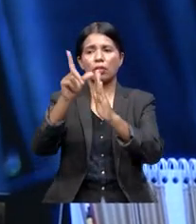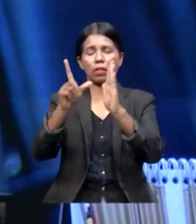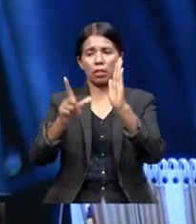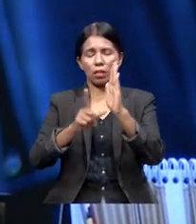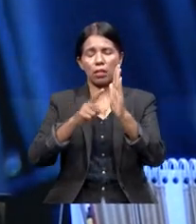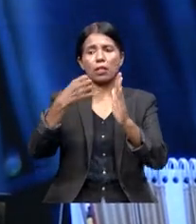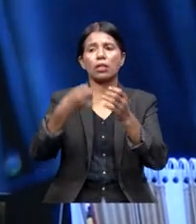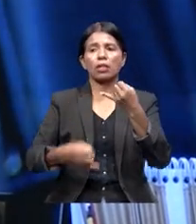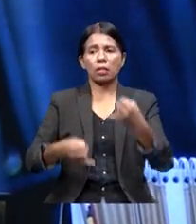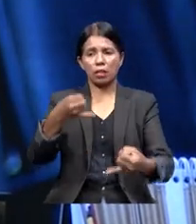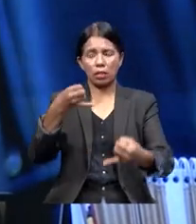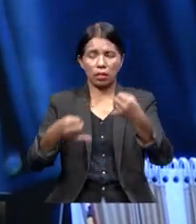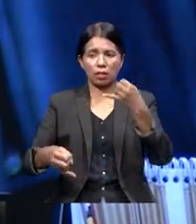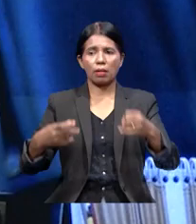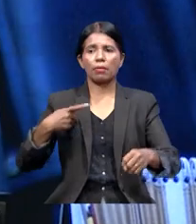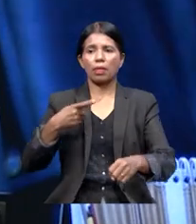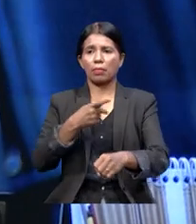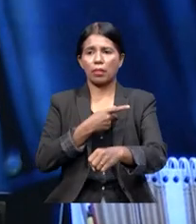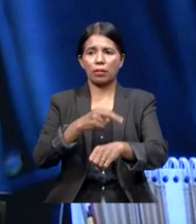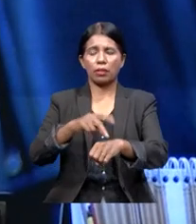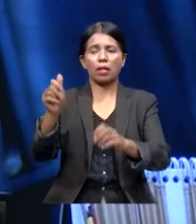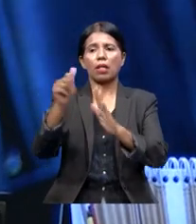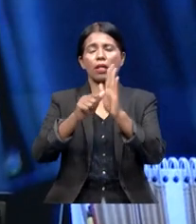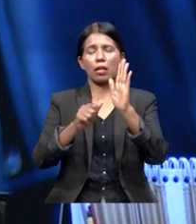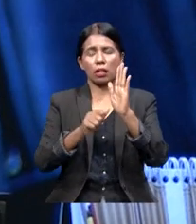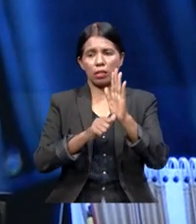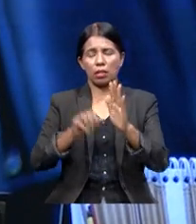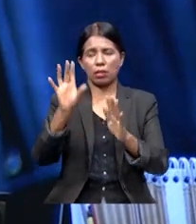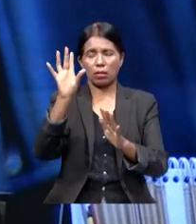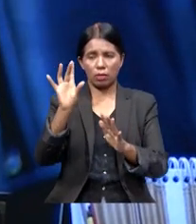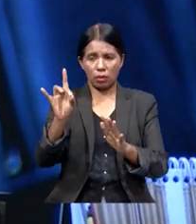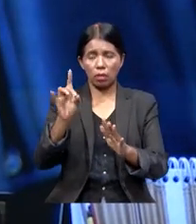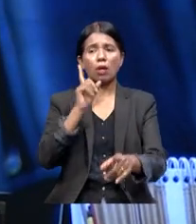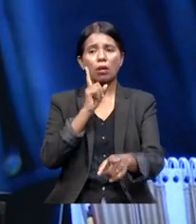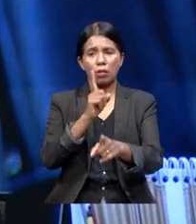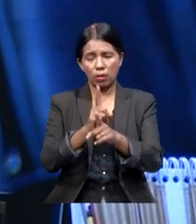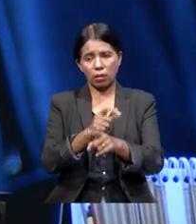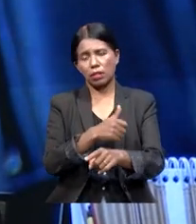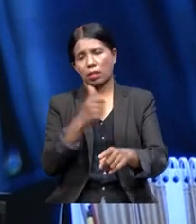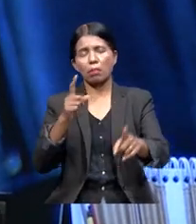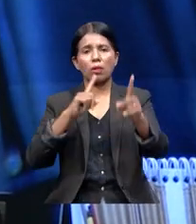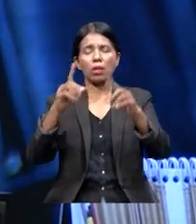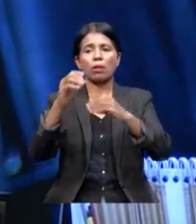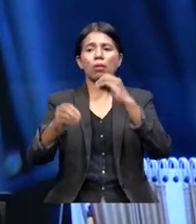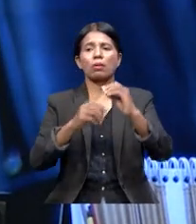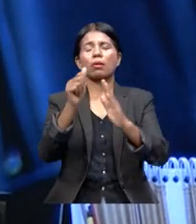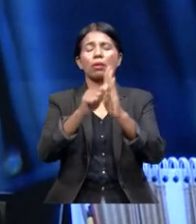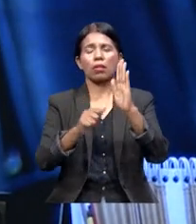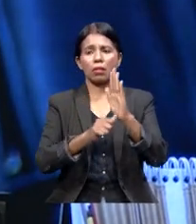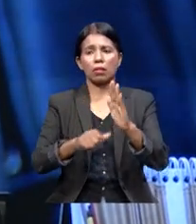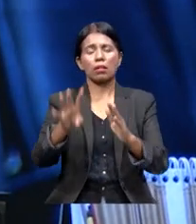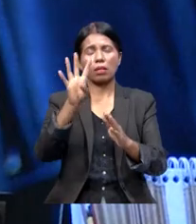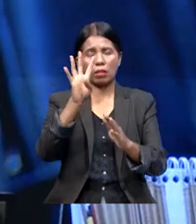regime jurídico inquérito parlamentar nian artigo 8º. Los duni balu mai questiona kona ba artigo 4º